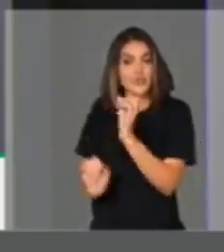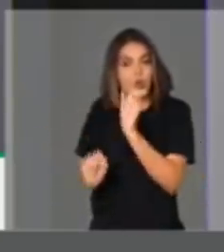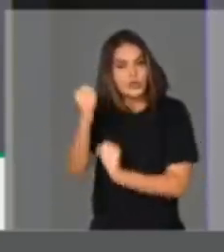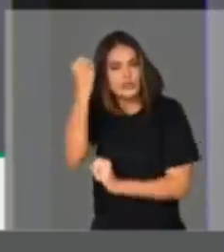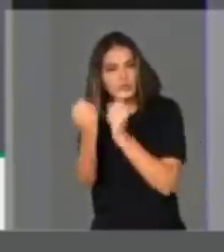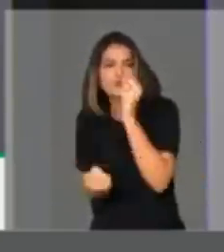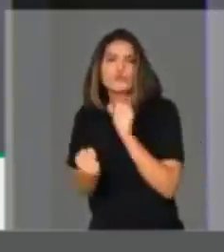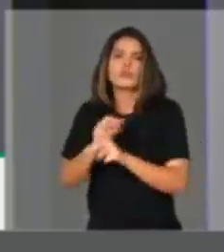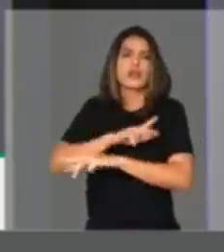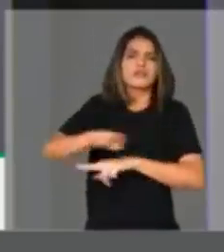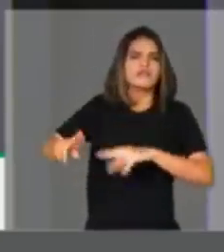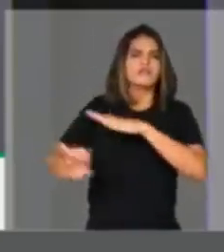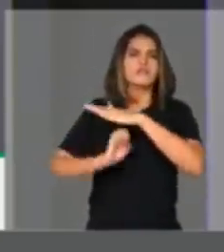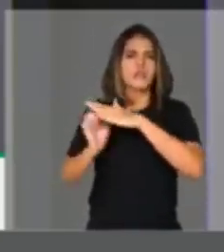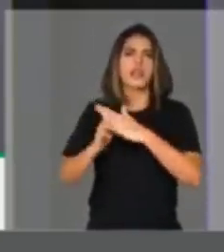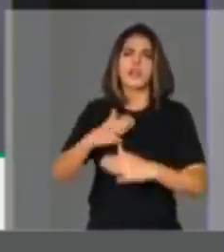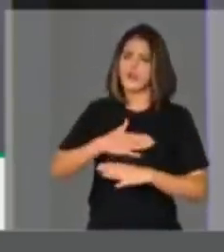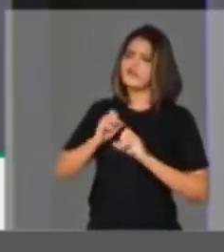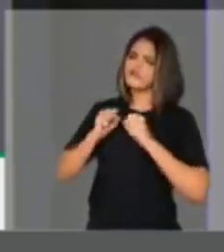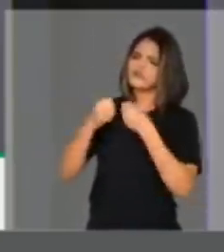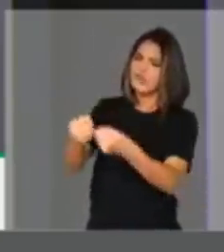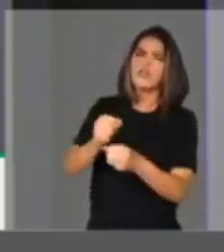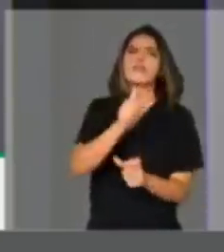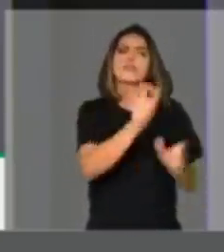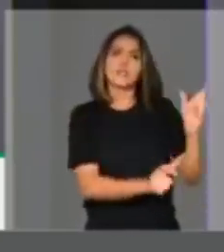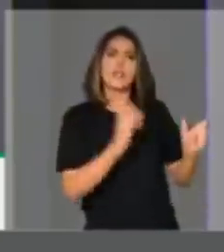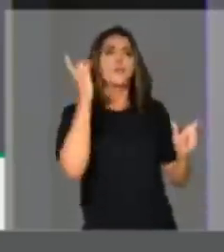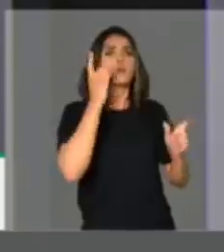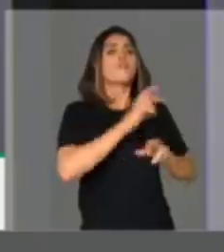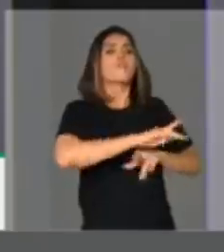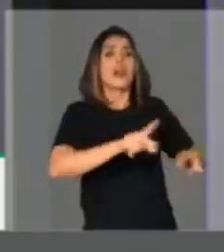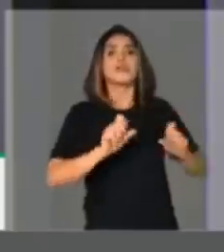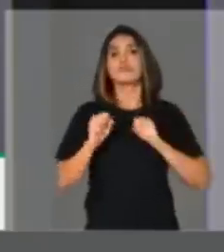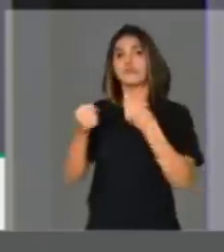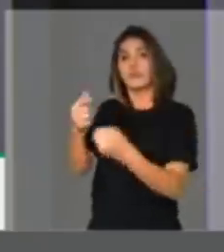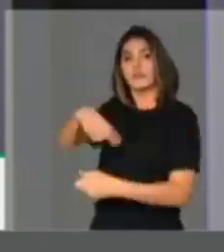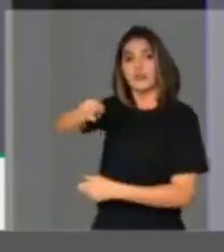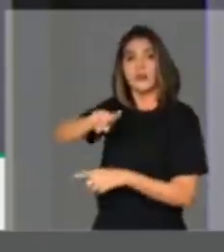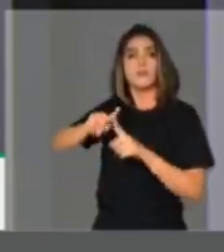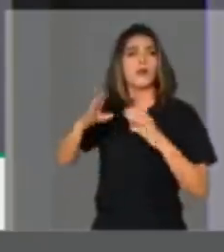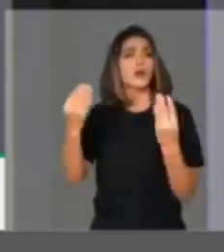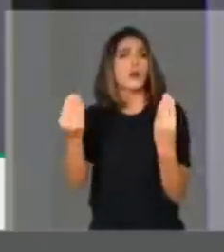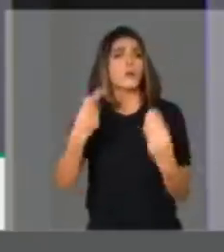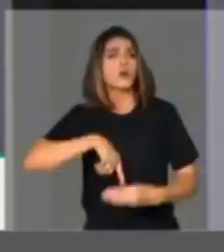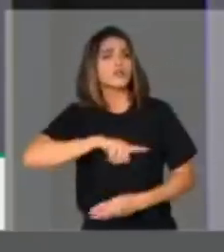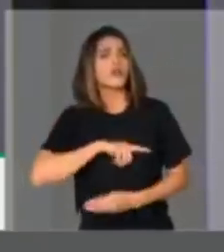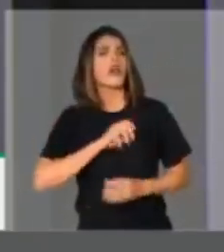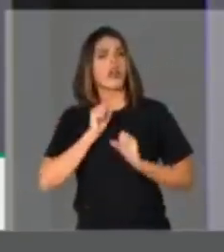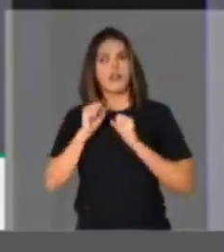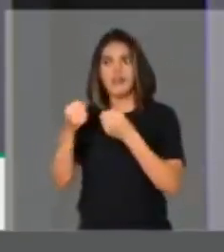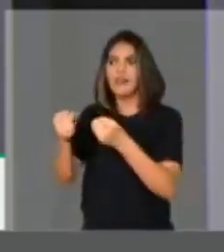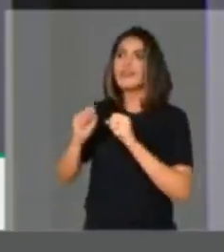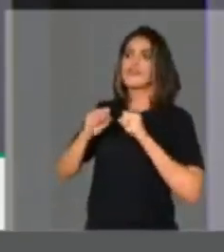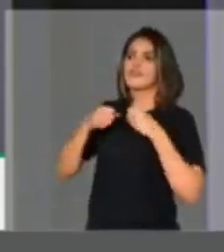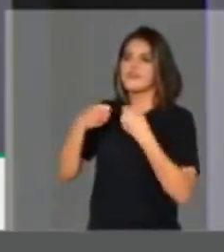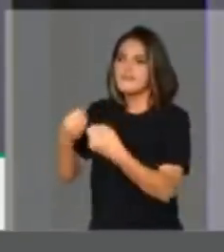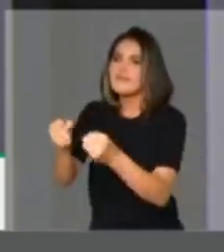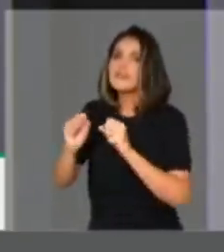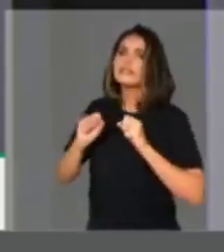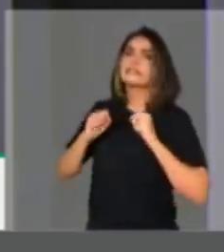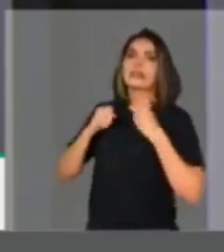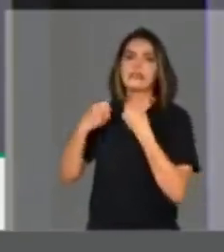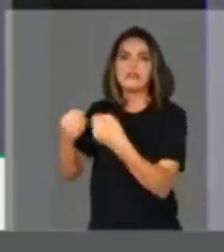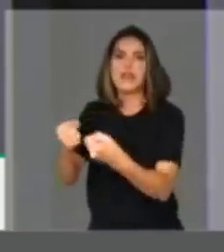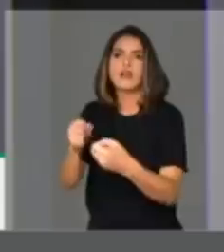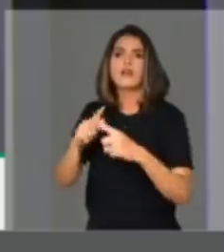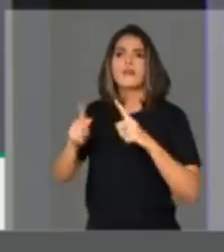produtivo que eu defendo e diversos colegas defendem, mas não tem como nós continuarmos defendendo com um